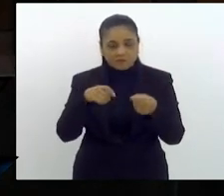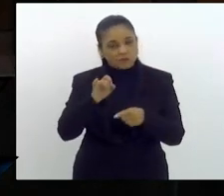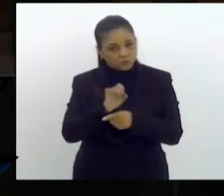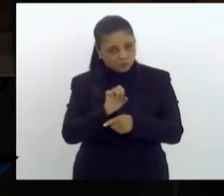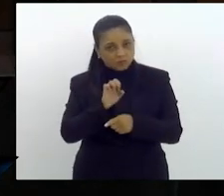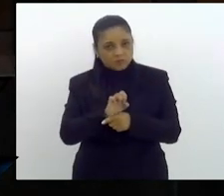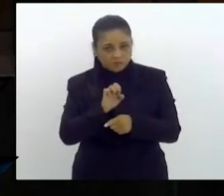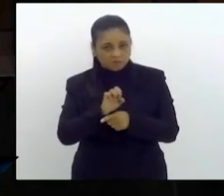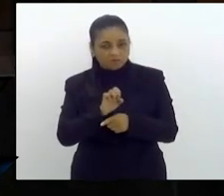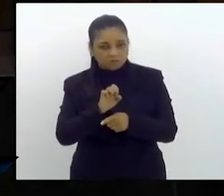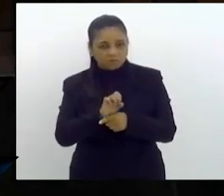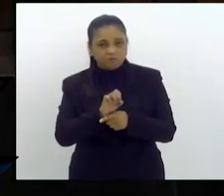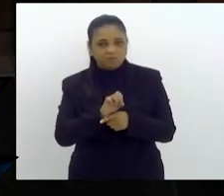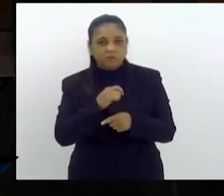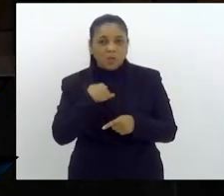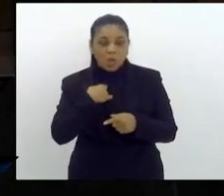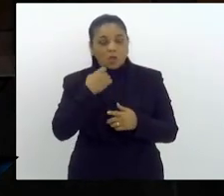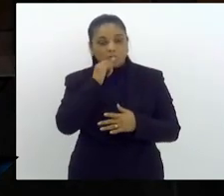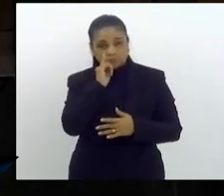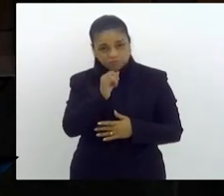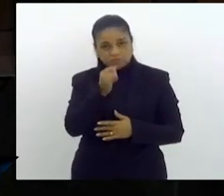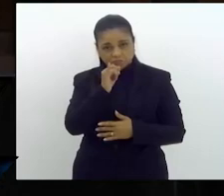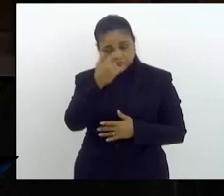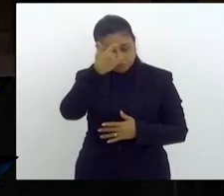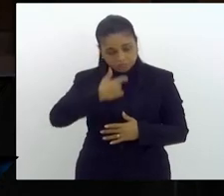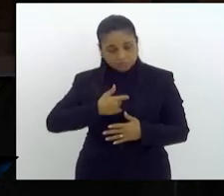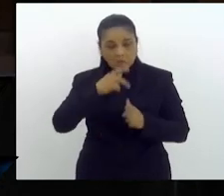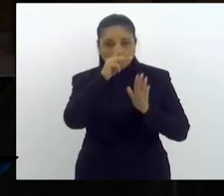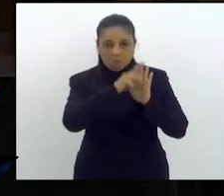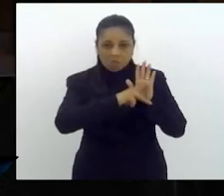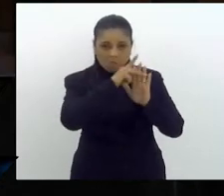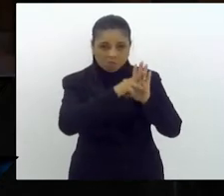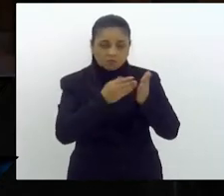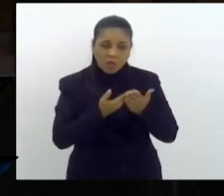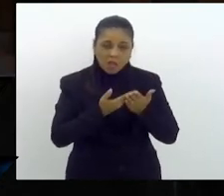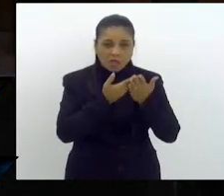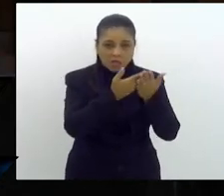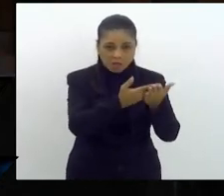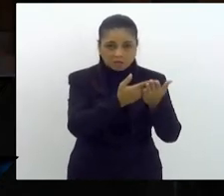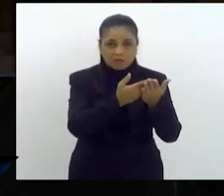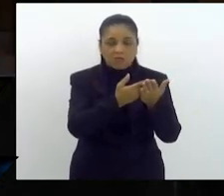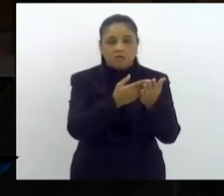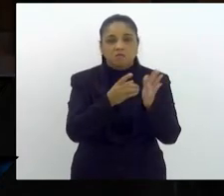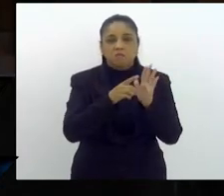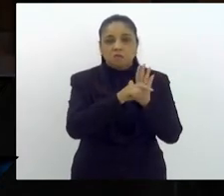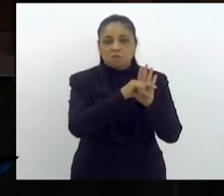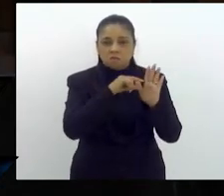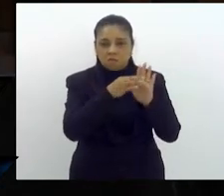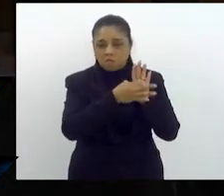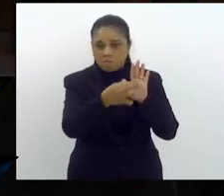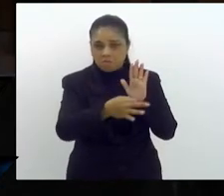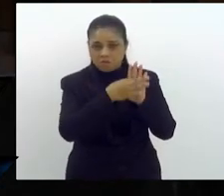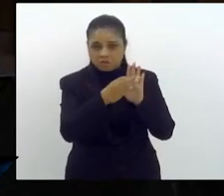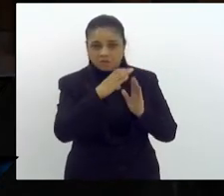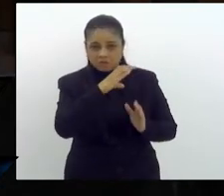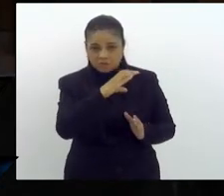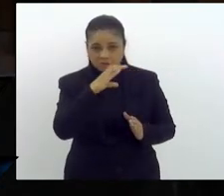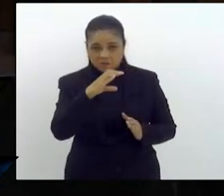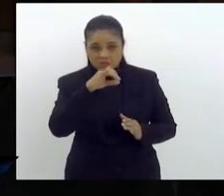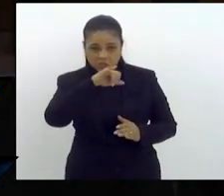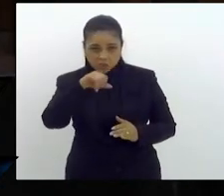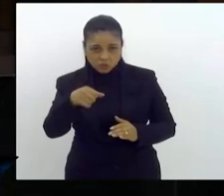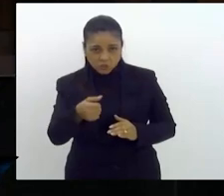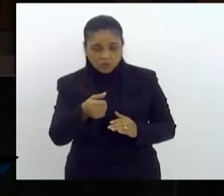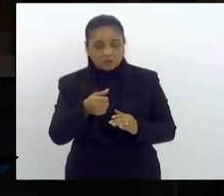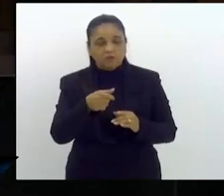é eu como relator desse projeto Já encaminhei parecer favorável a ccj que ainda vai